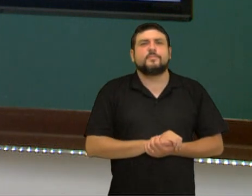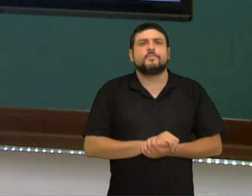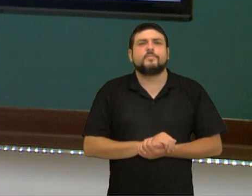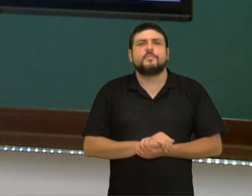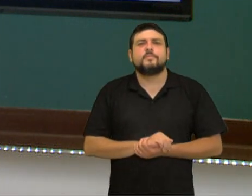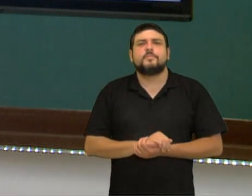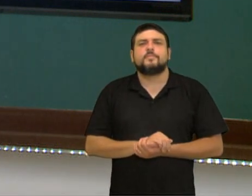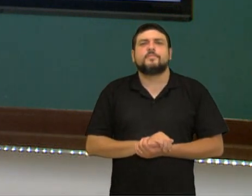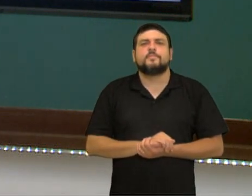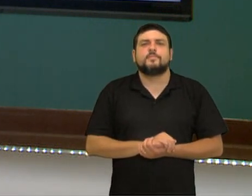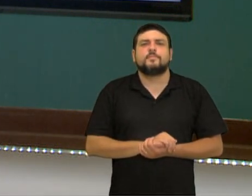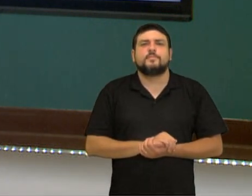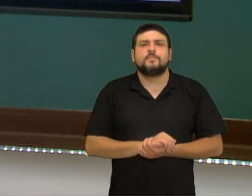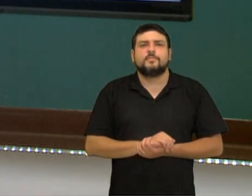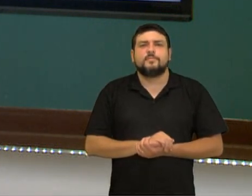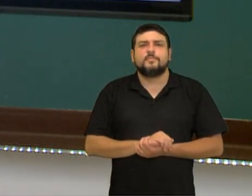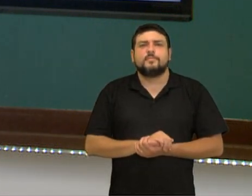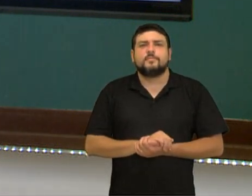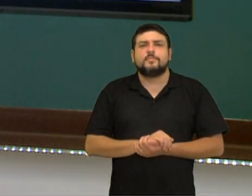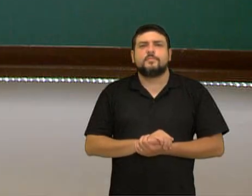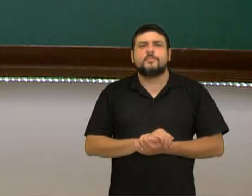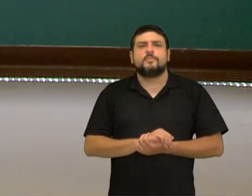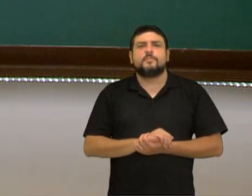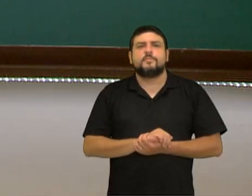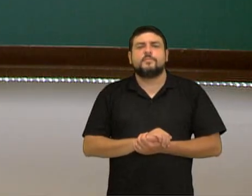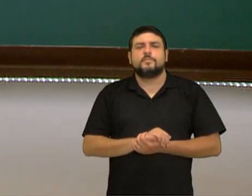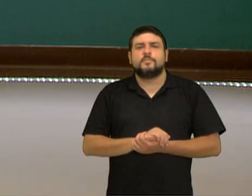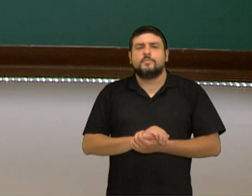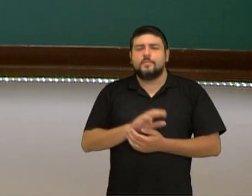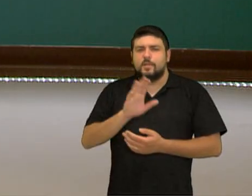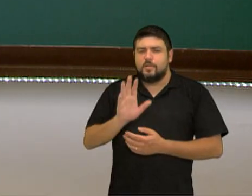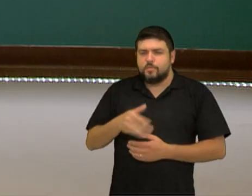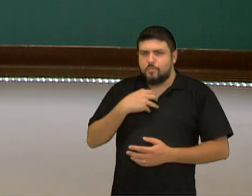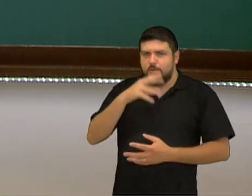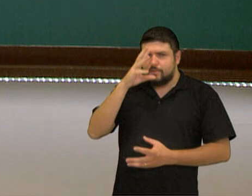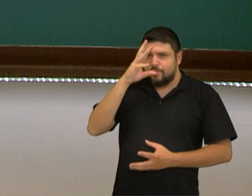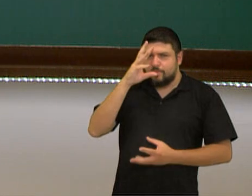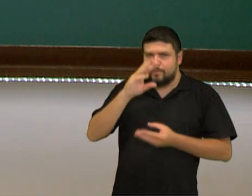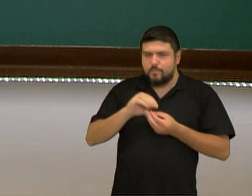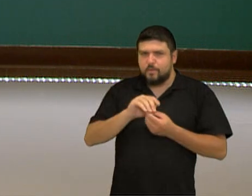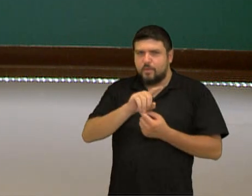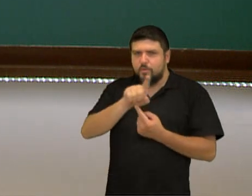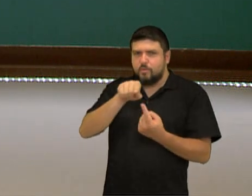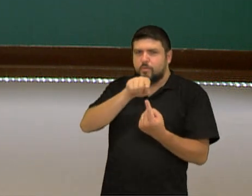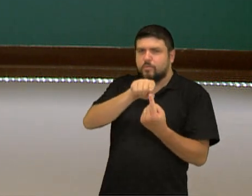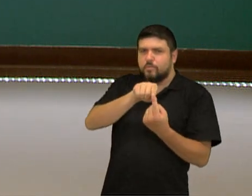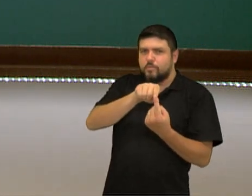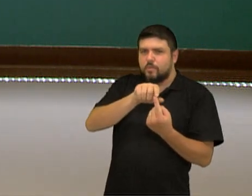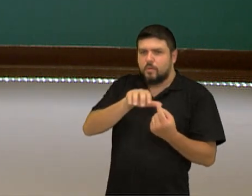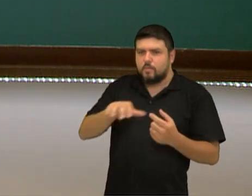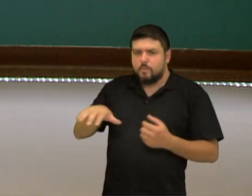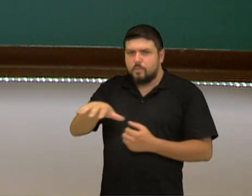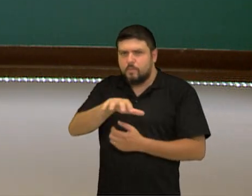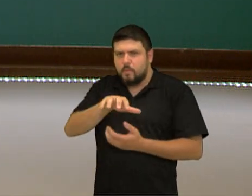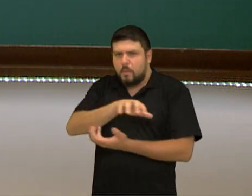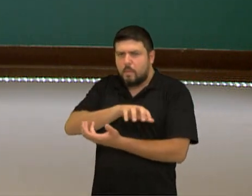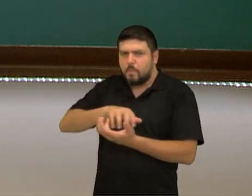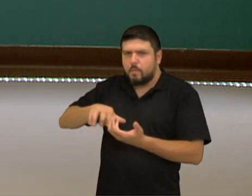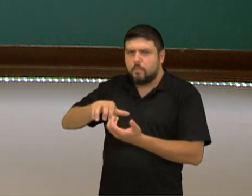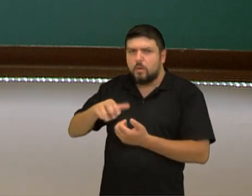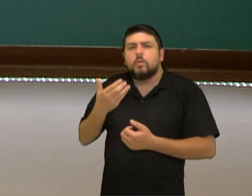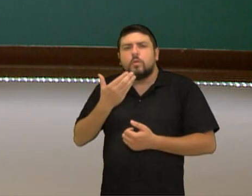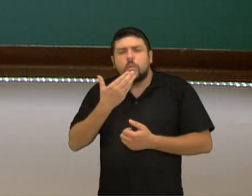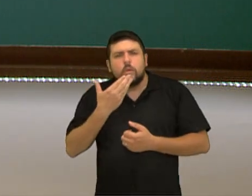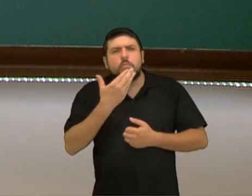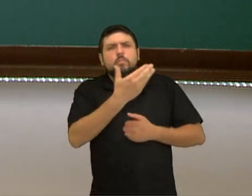Constitucionalista de 1932. Já entendeu o objetivo da Revolução? Pedir uma Constituição. Olha que